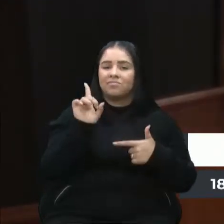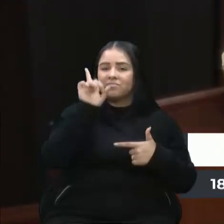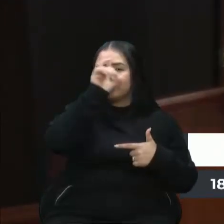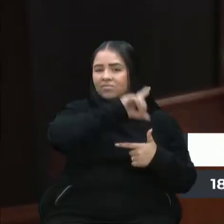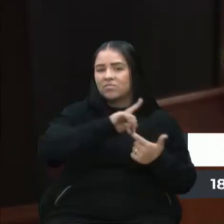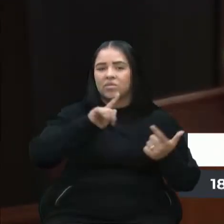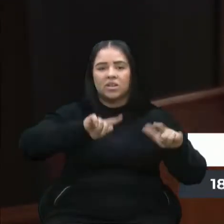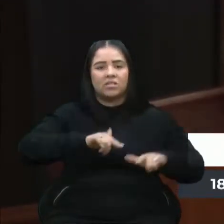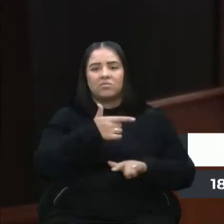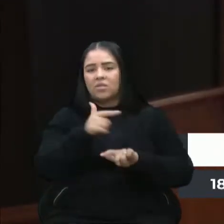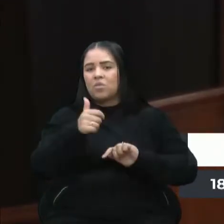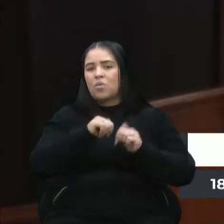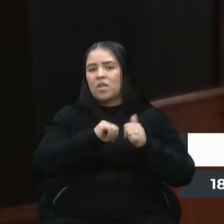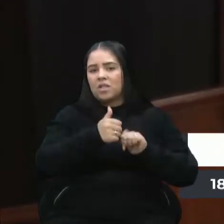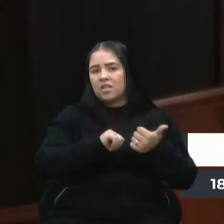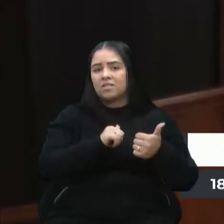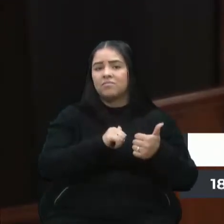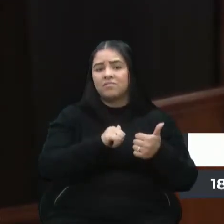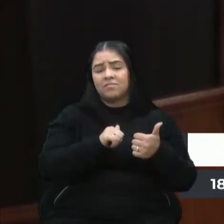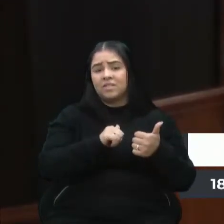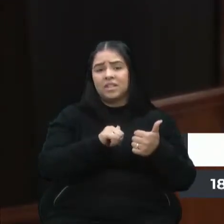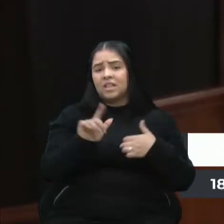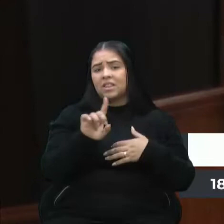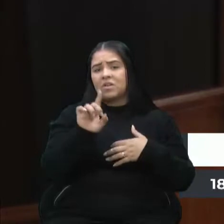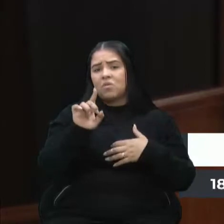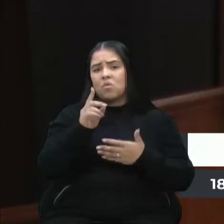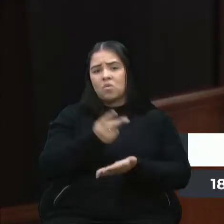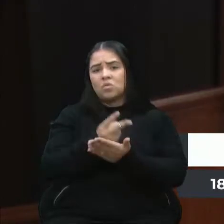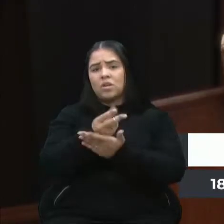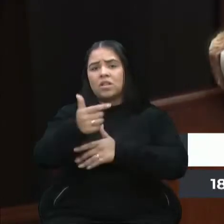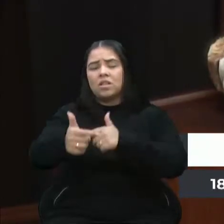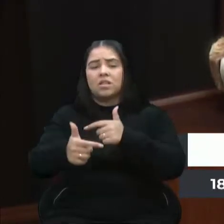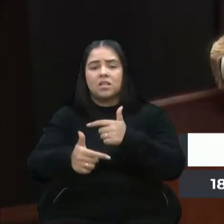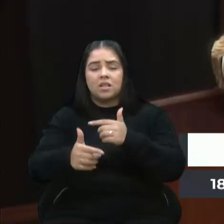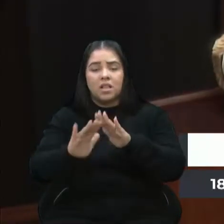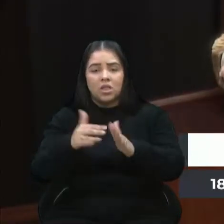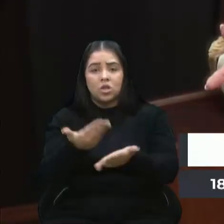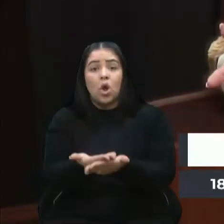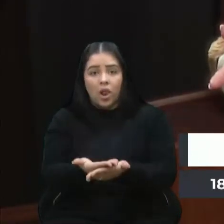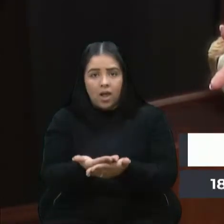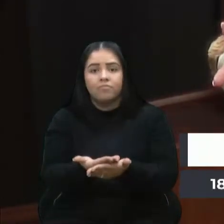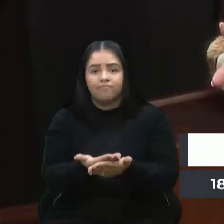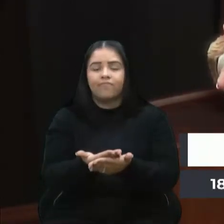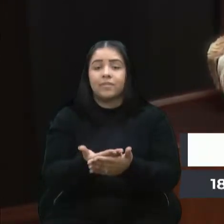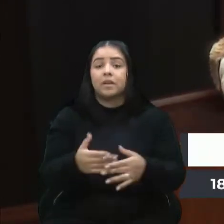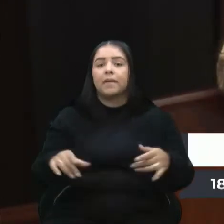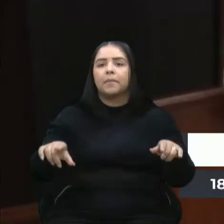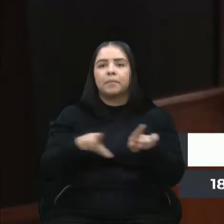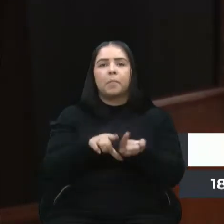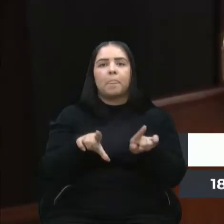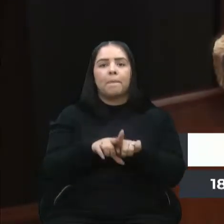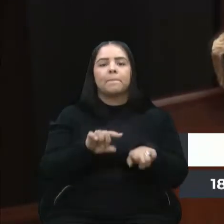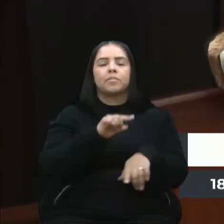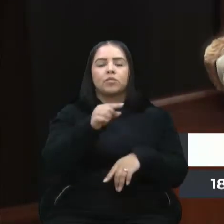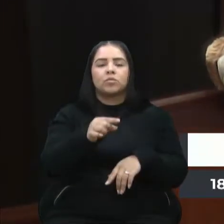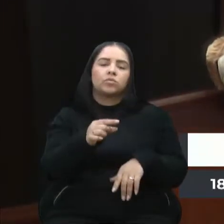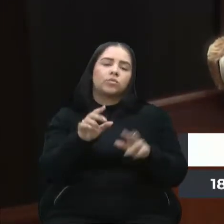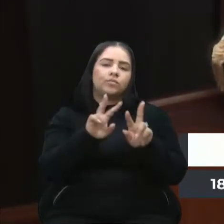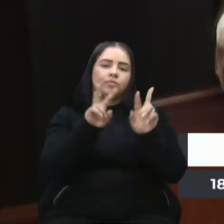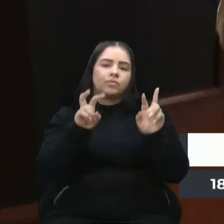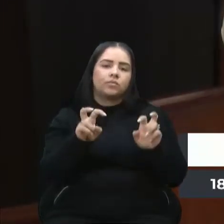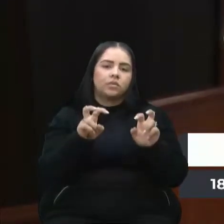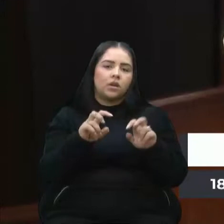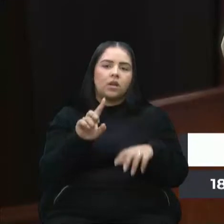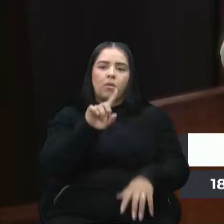sem qualificação e saindo das escolas. Outra questão, essa que eu estava falando, de não ser